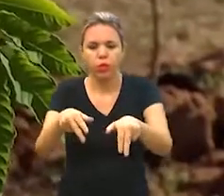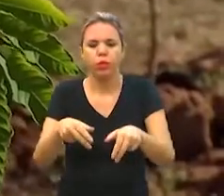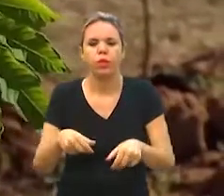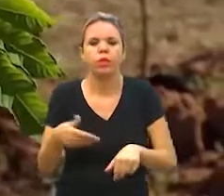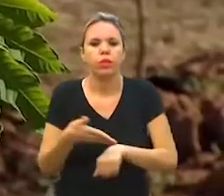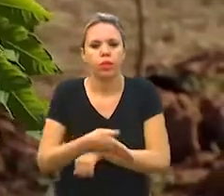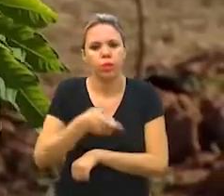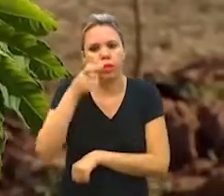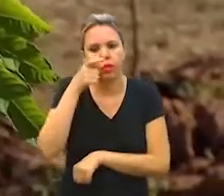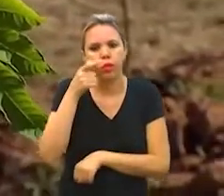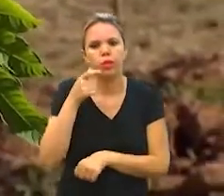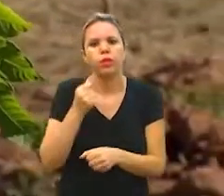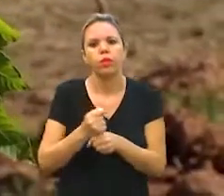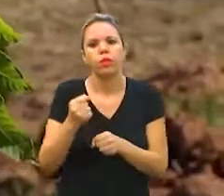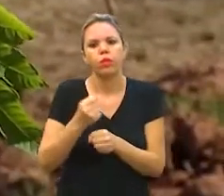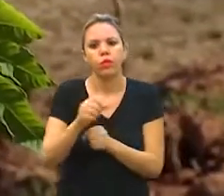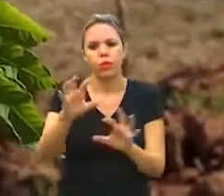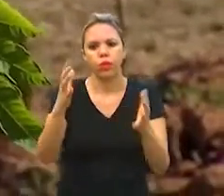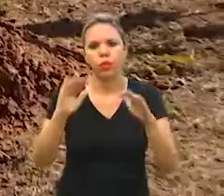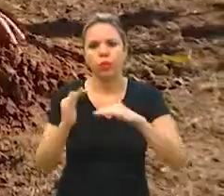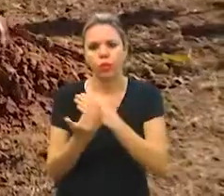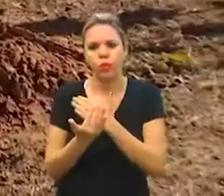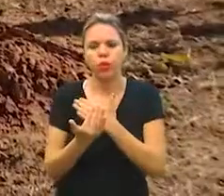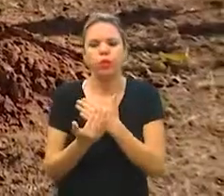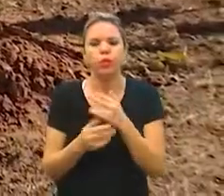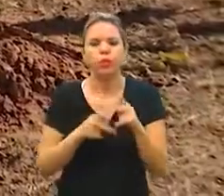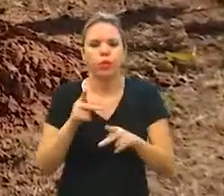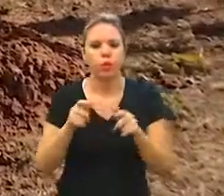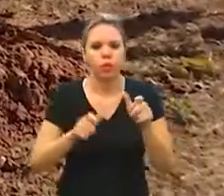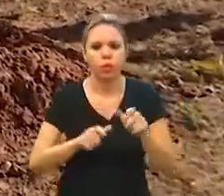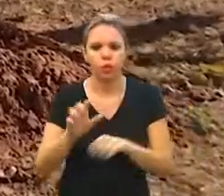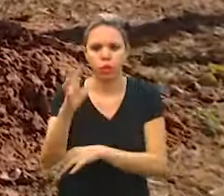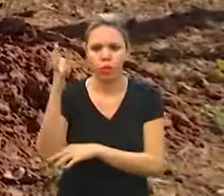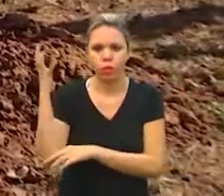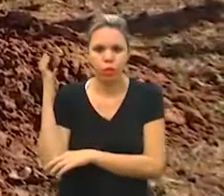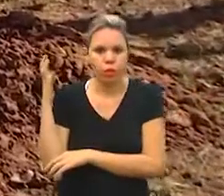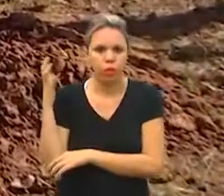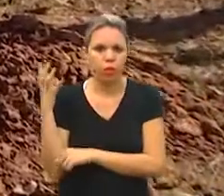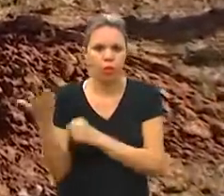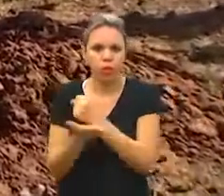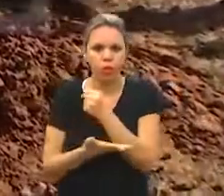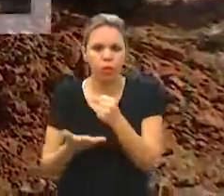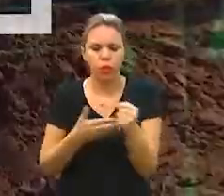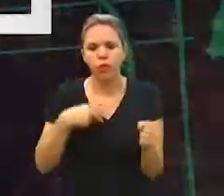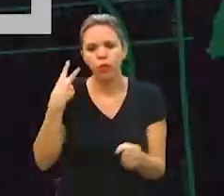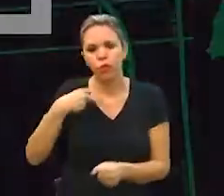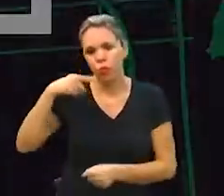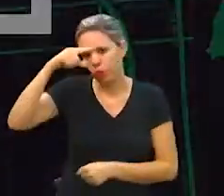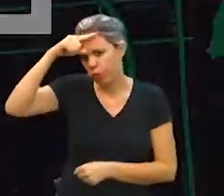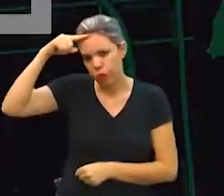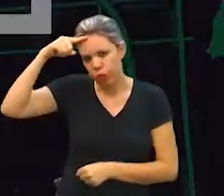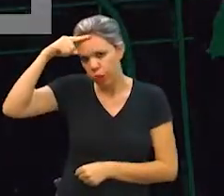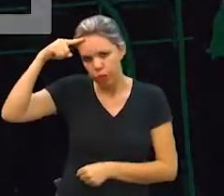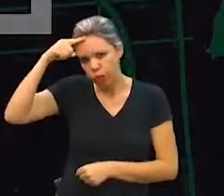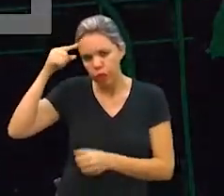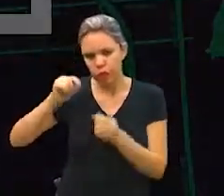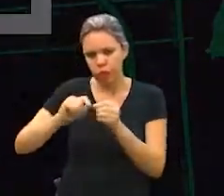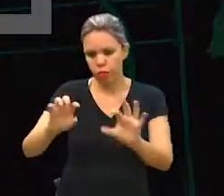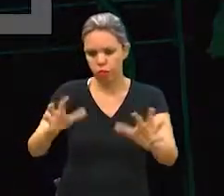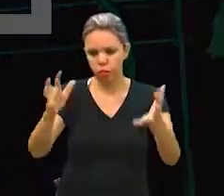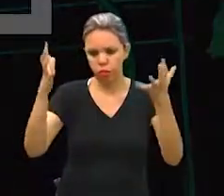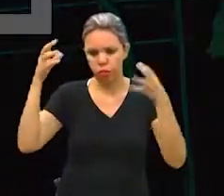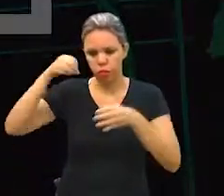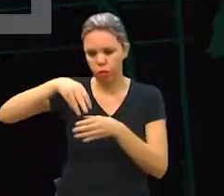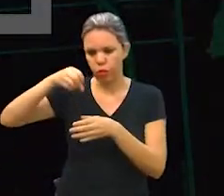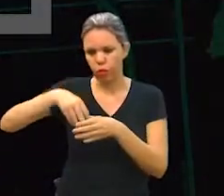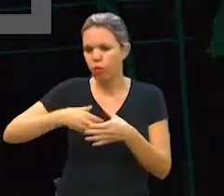dos construtores de florestas nos bairros e os construtores de florestas mirim. O vereador Otto Alejandro quer realizar